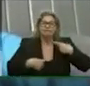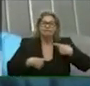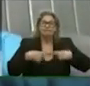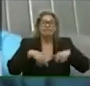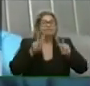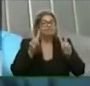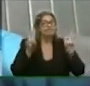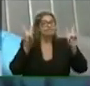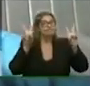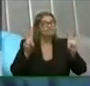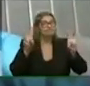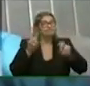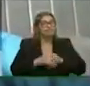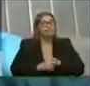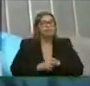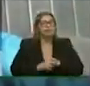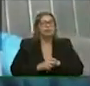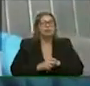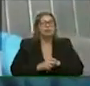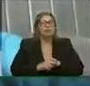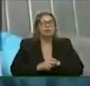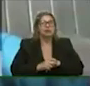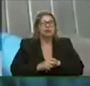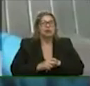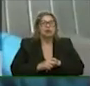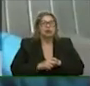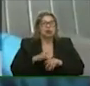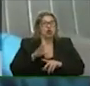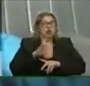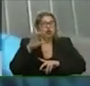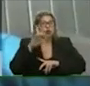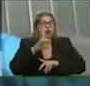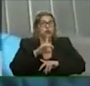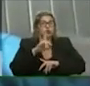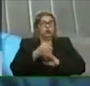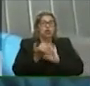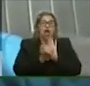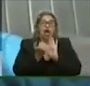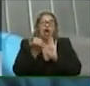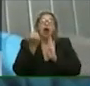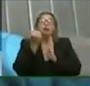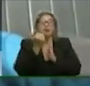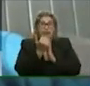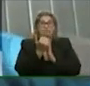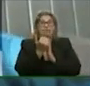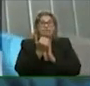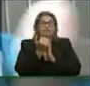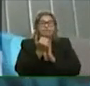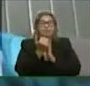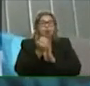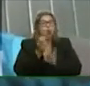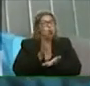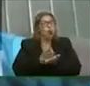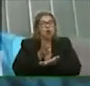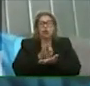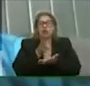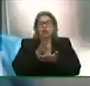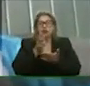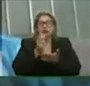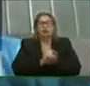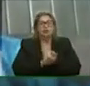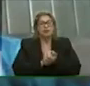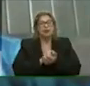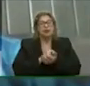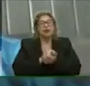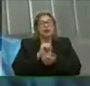tema. O dia em que está previsto votarmos o aumento, ou a continuidade do aumento do